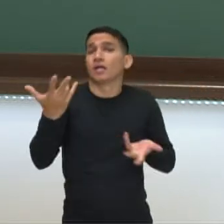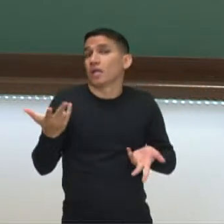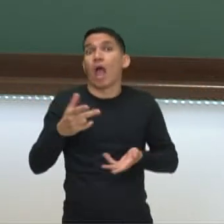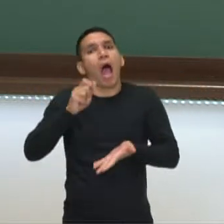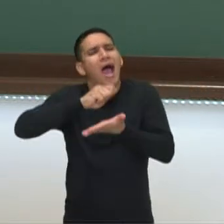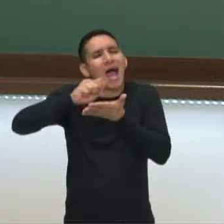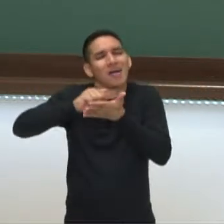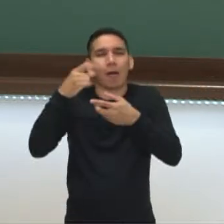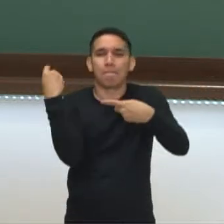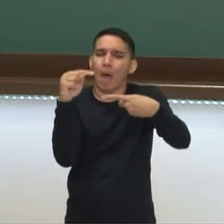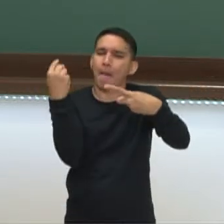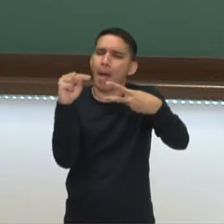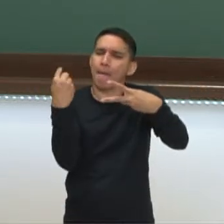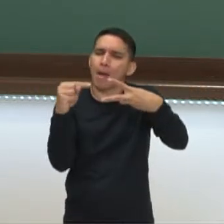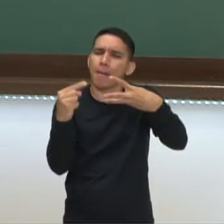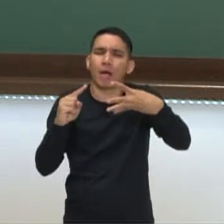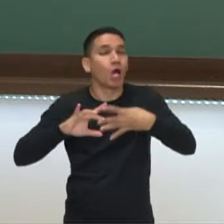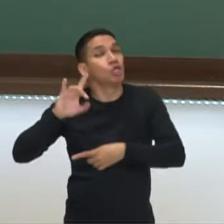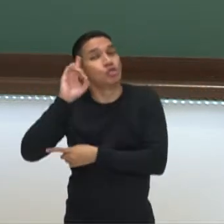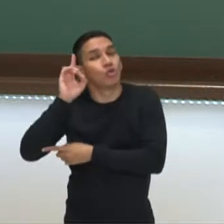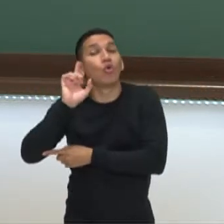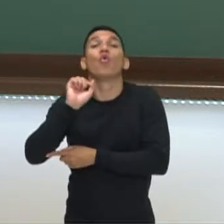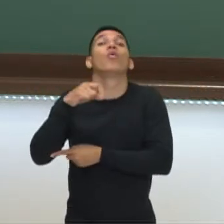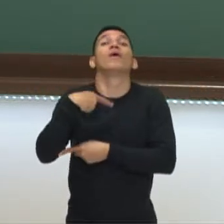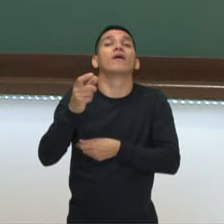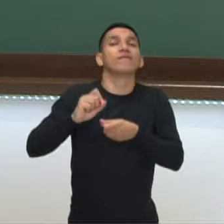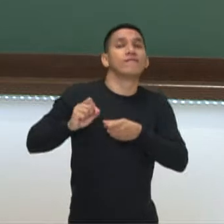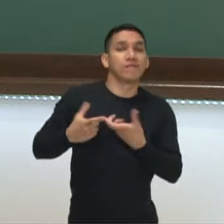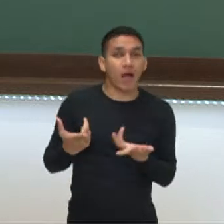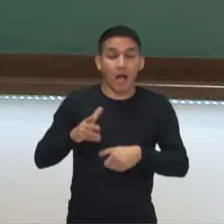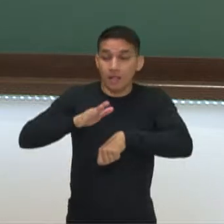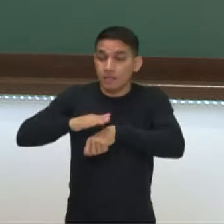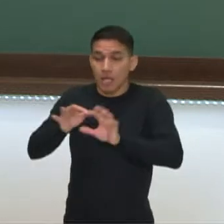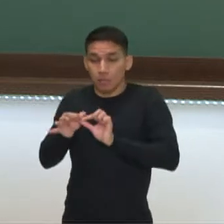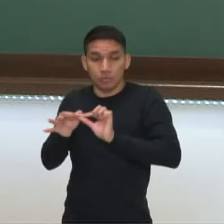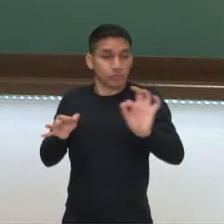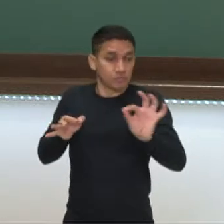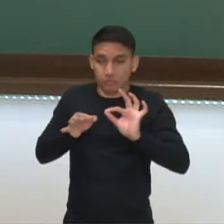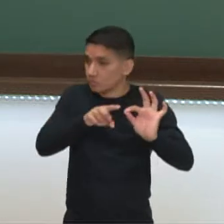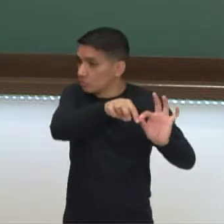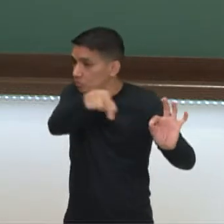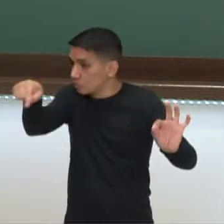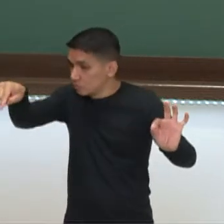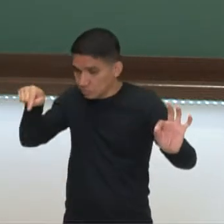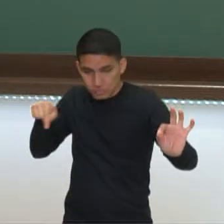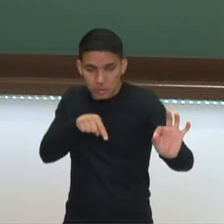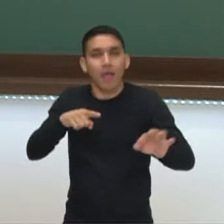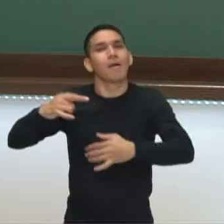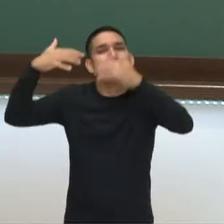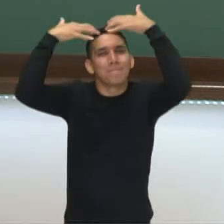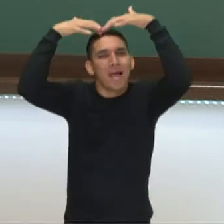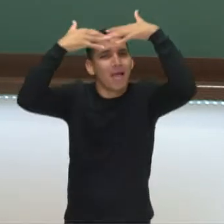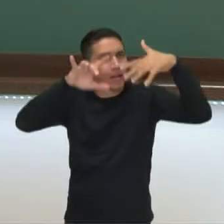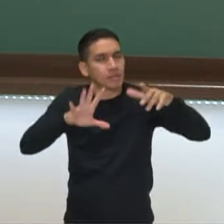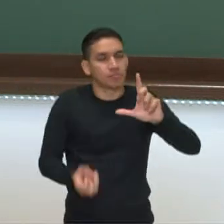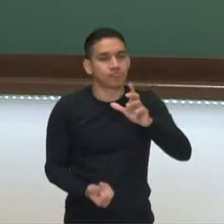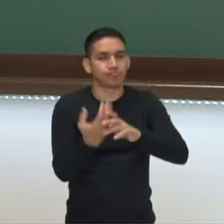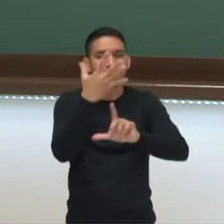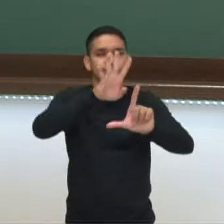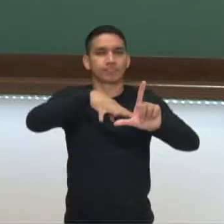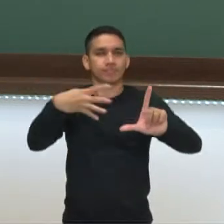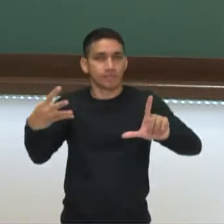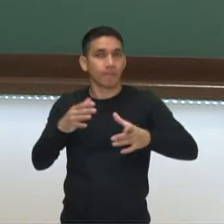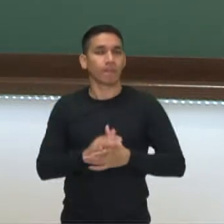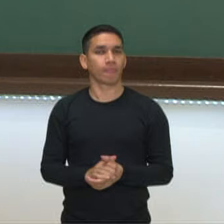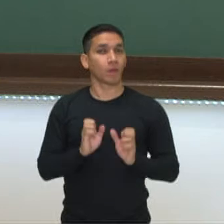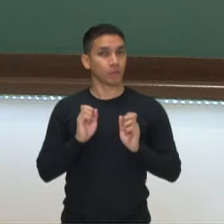Todas as suas tarefas, os dias, os horários, o tempo de deslocamento, para que a gente possa então pensar nesse cronograma, né? A